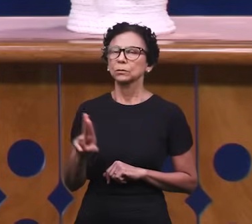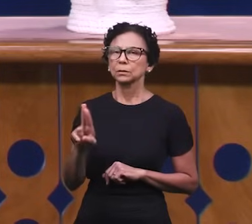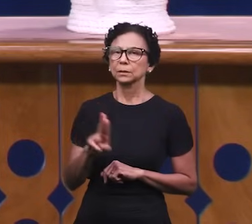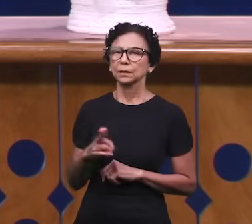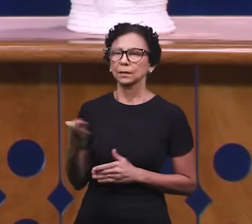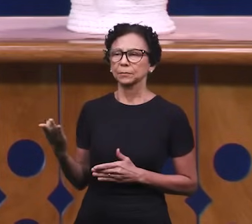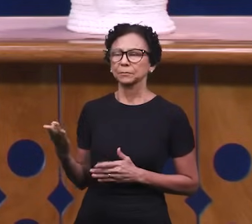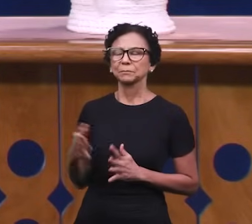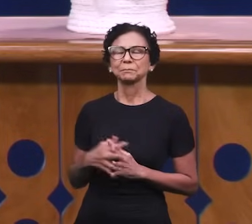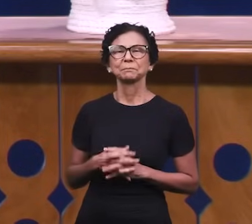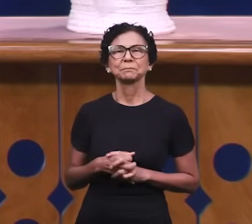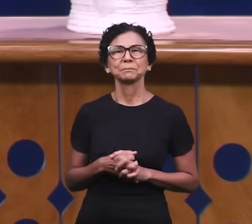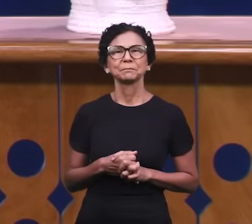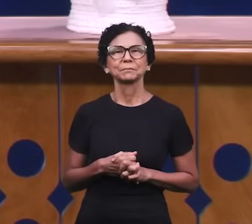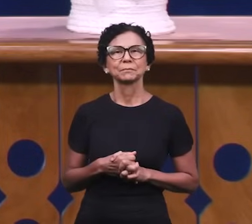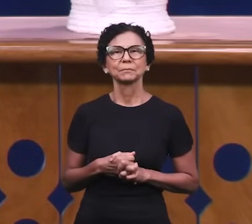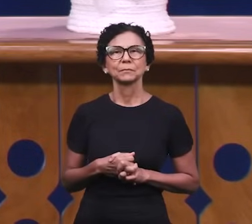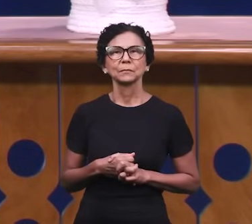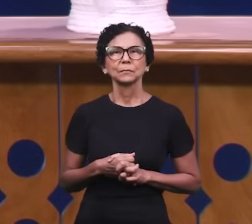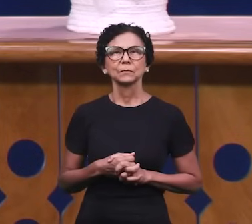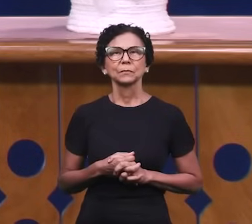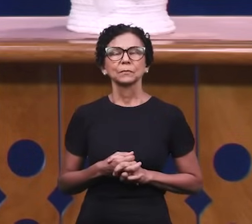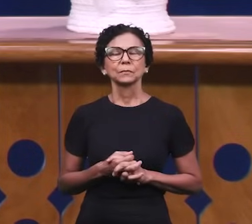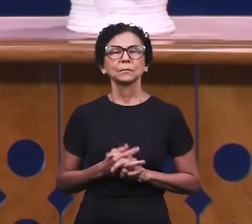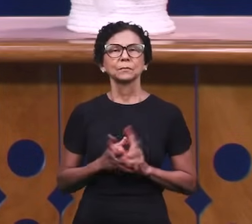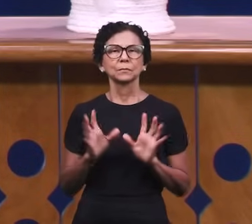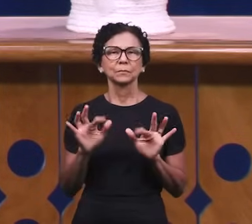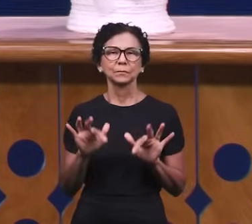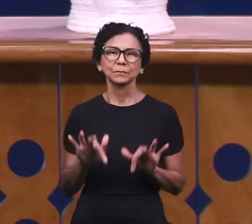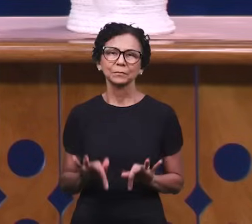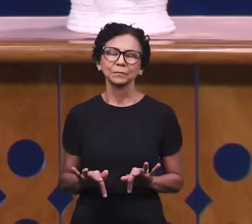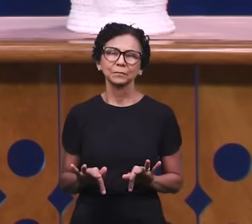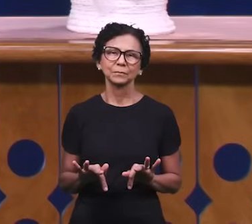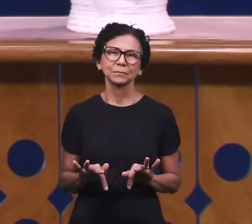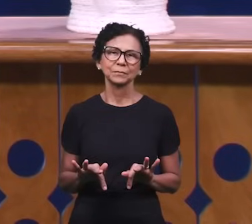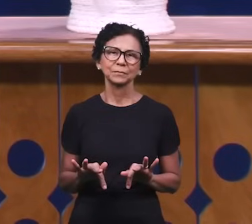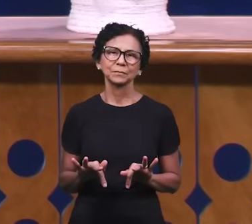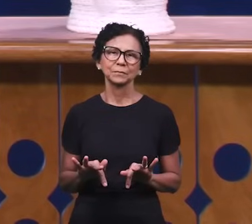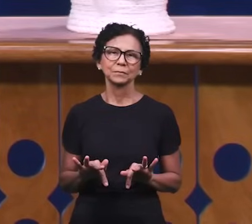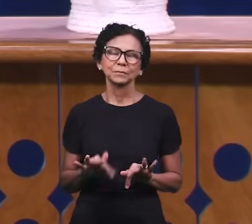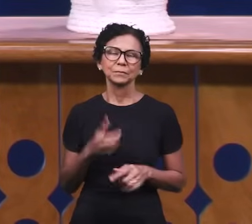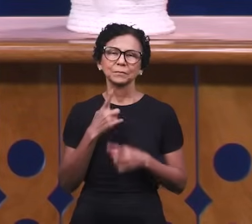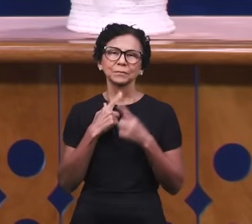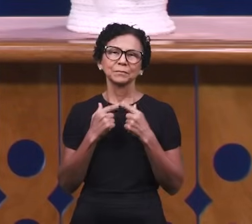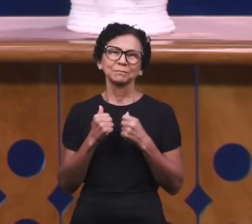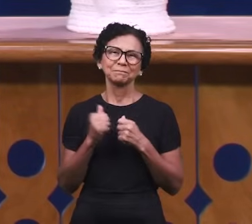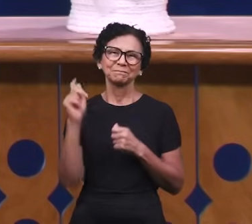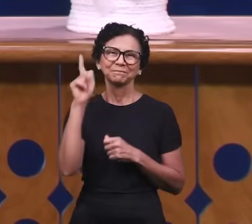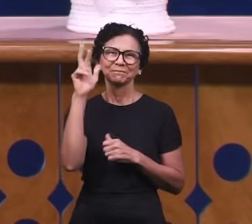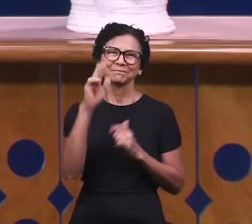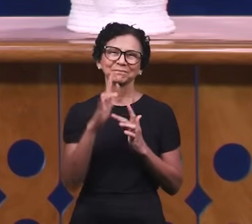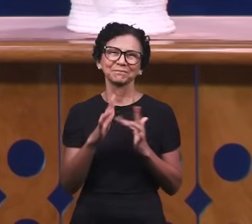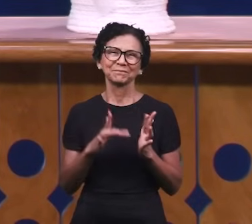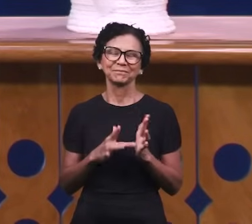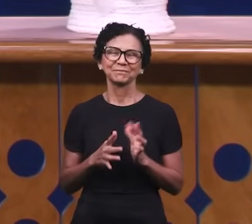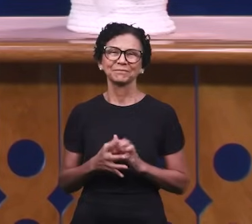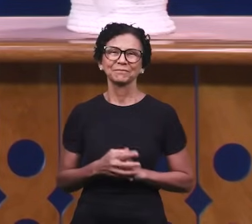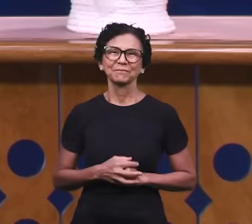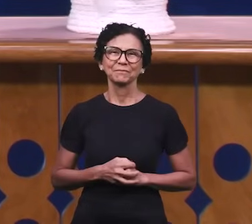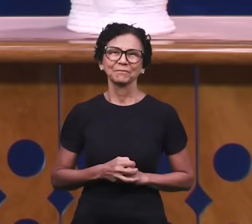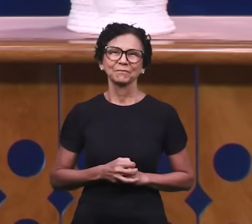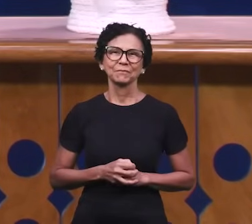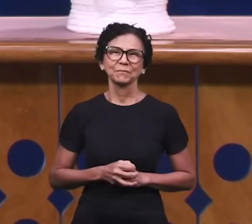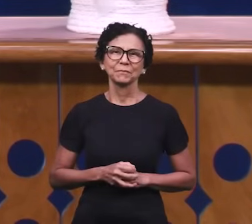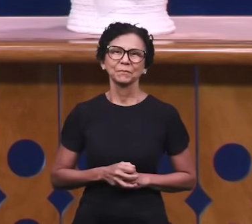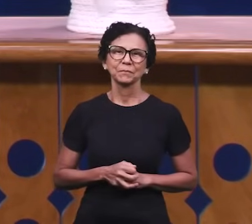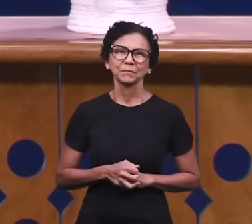assistido. Usa esse telefone, está à sua disposição. E assim nós encerramos este culto e desejamos a